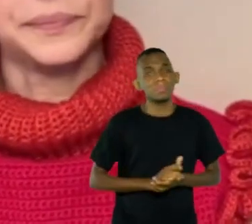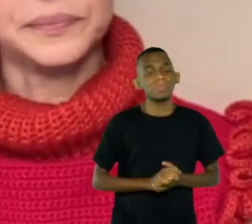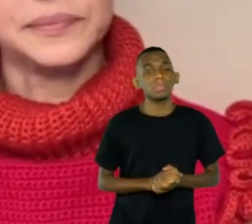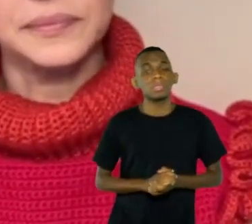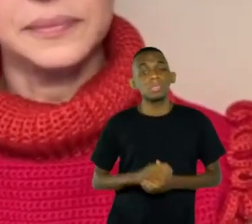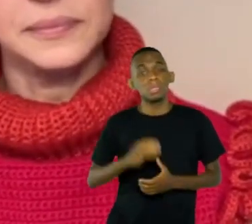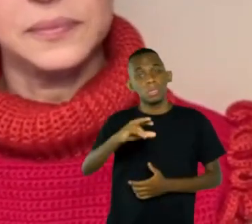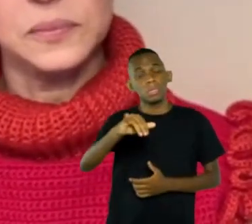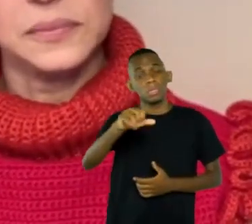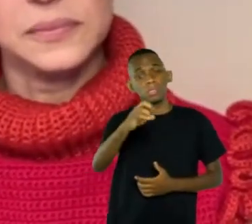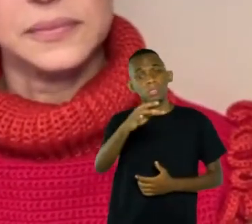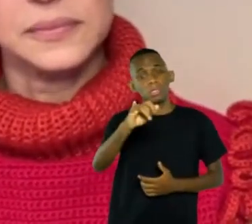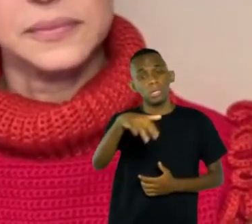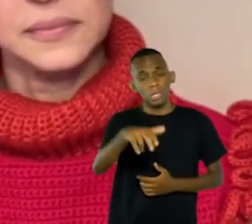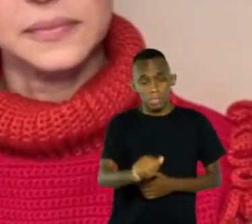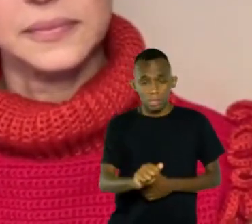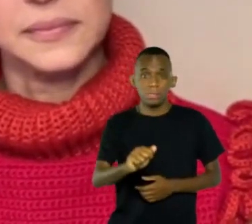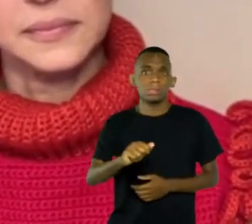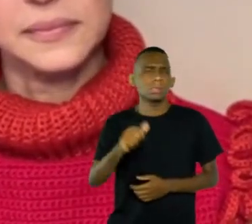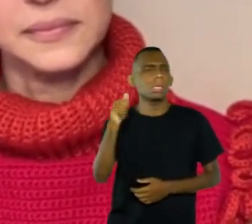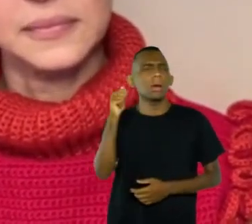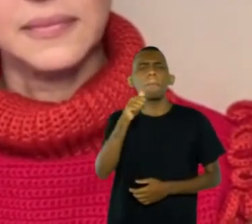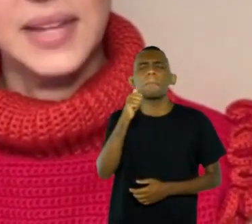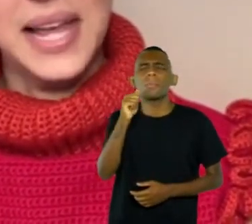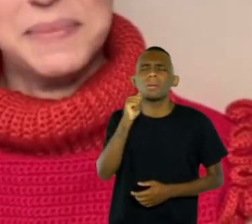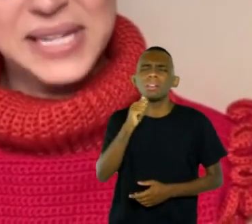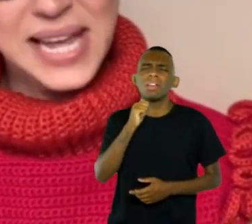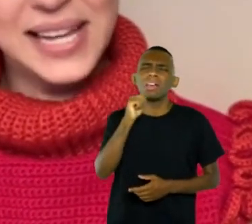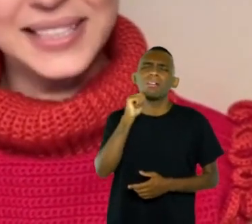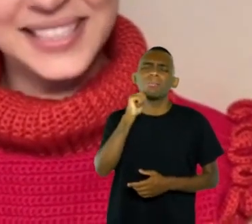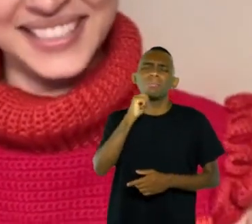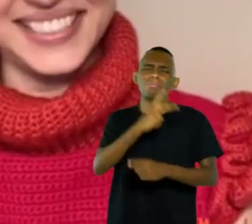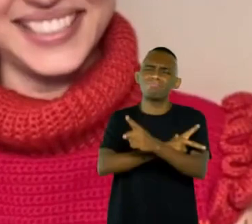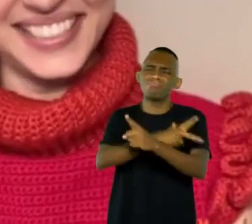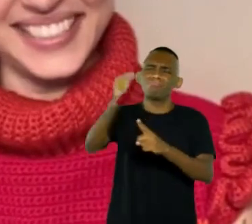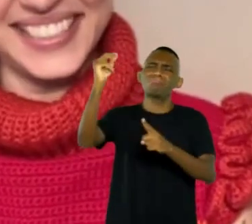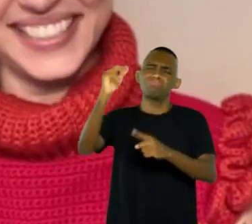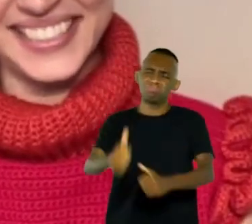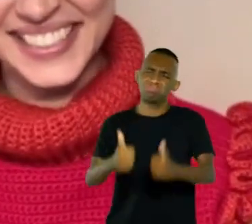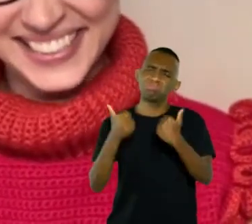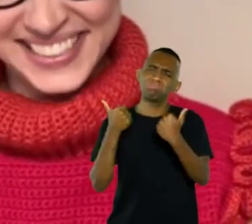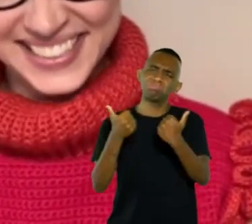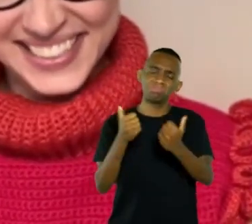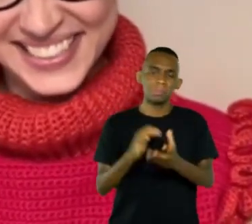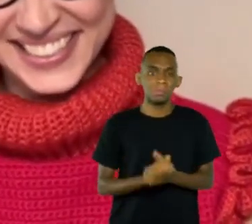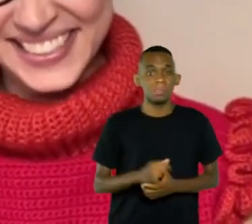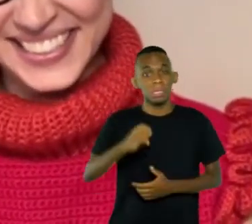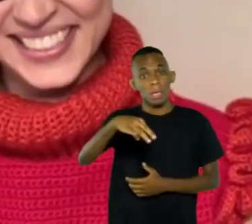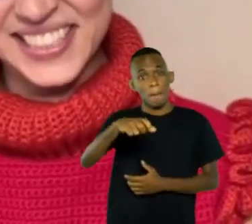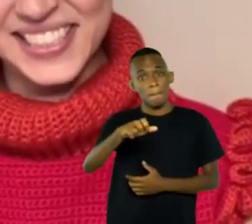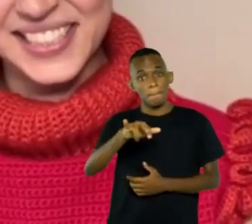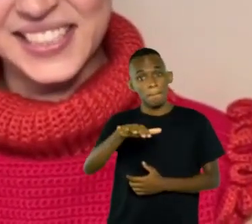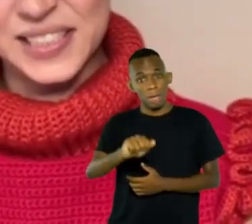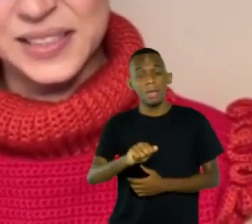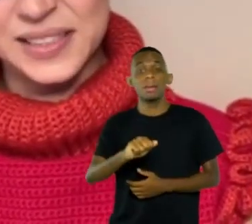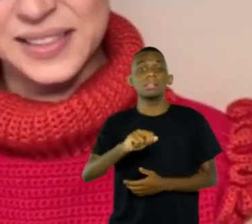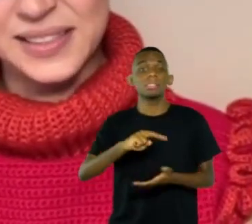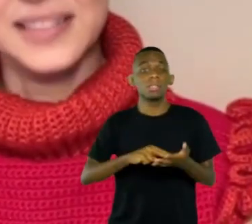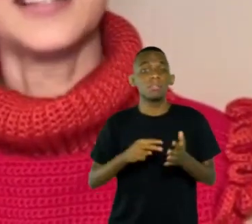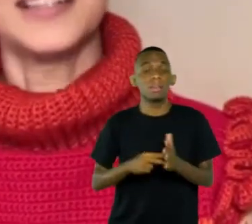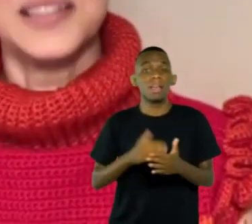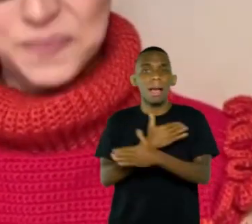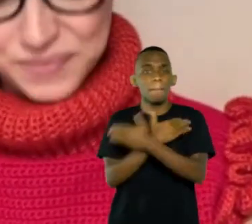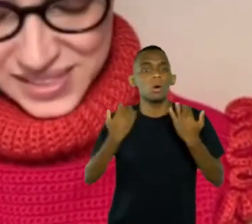Cristiana Goulart está dizendo: Essa mulher é uma vencedora. Ah, obrigada. Maria Morim: A morte é a maior lição